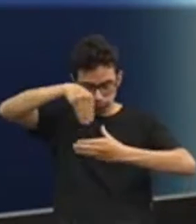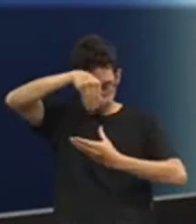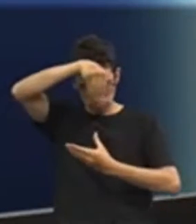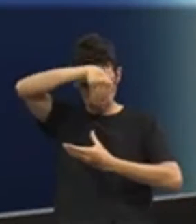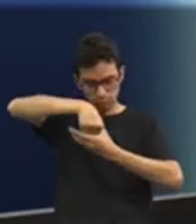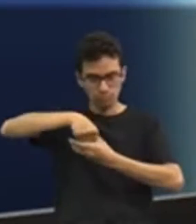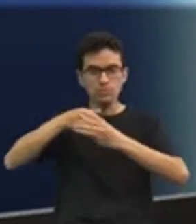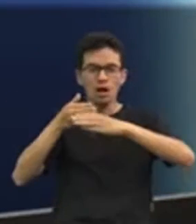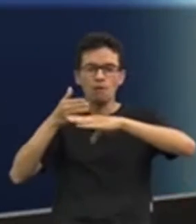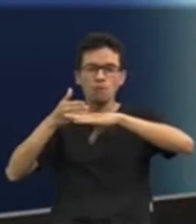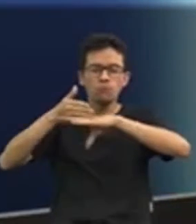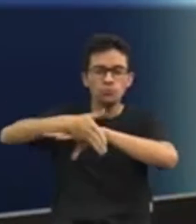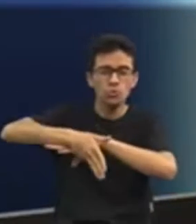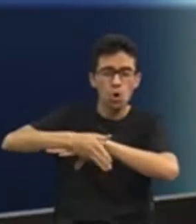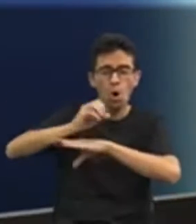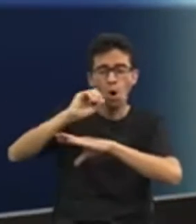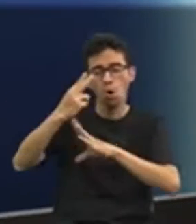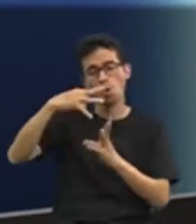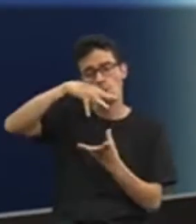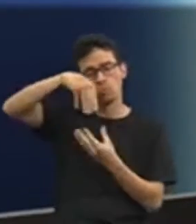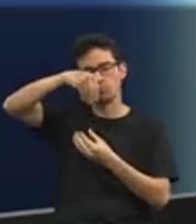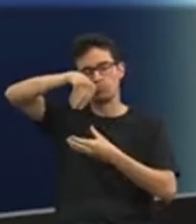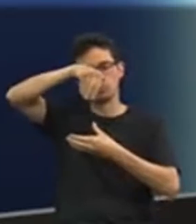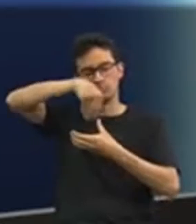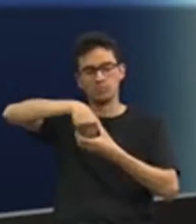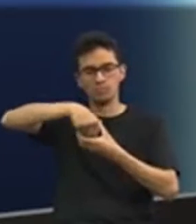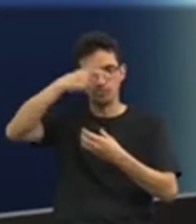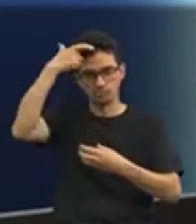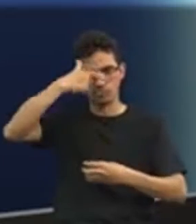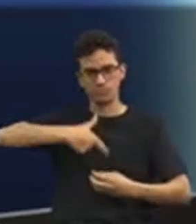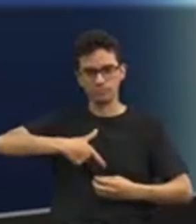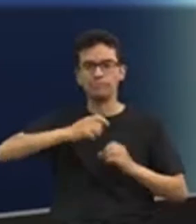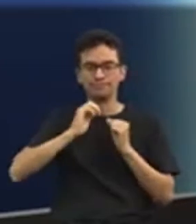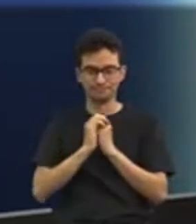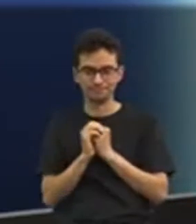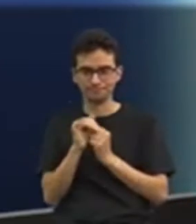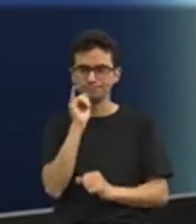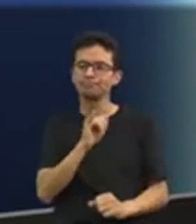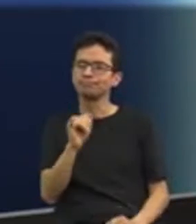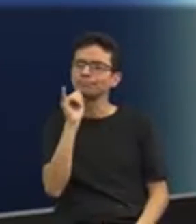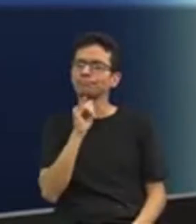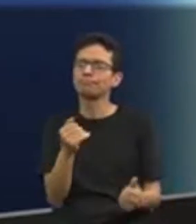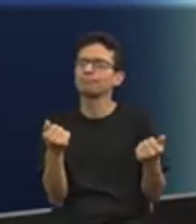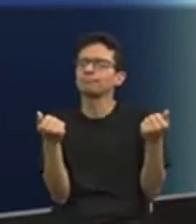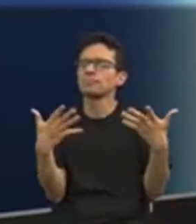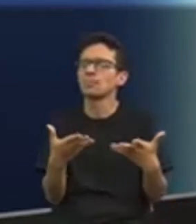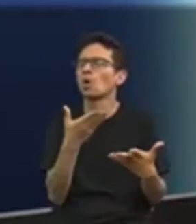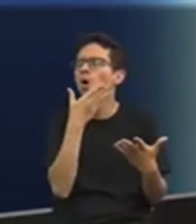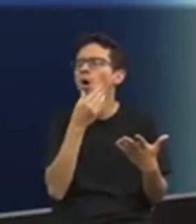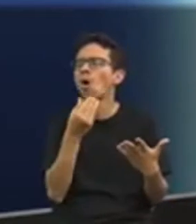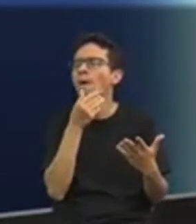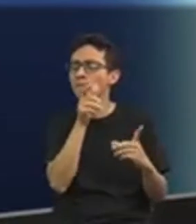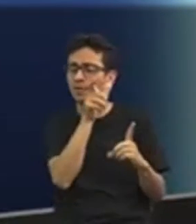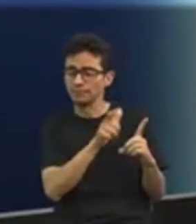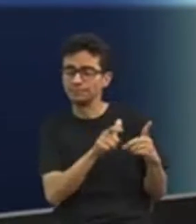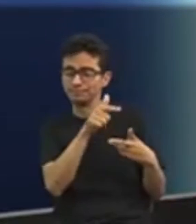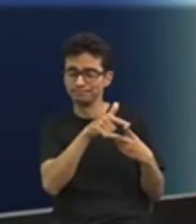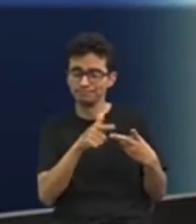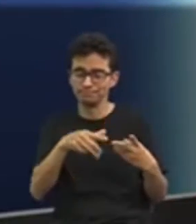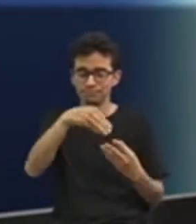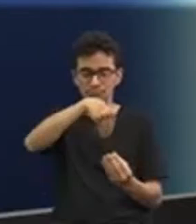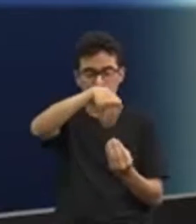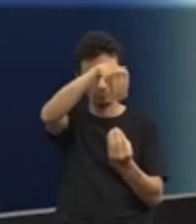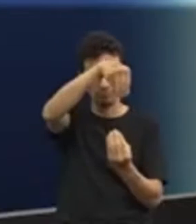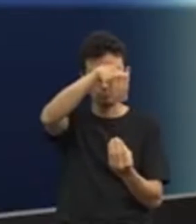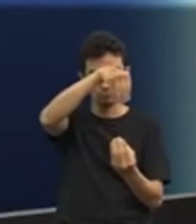também pão no seu mundo interior eu conto gente tem a base de que o homem se forma a partir de duas